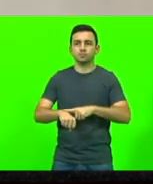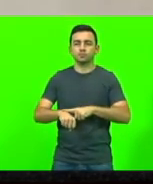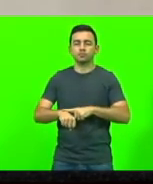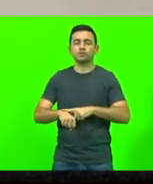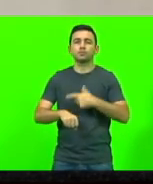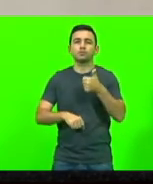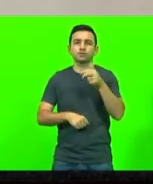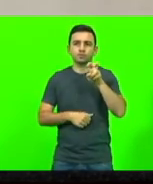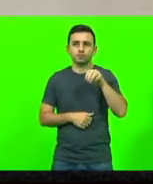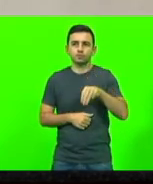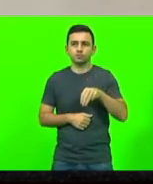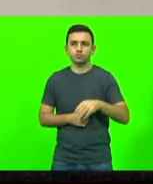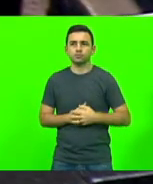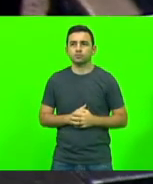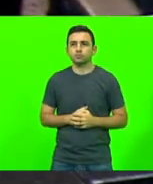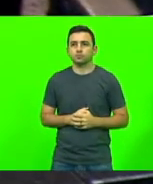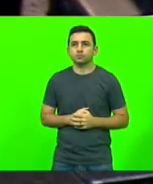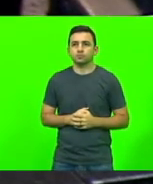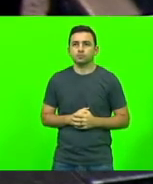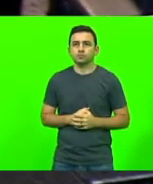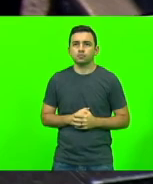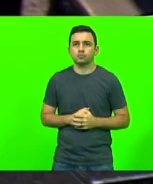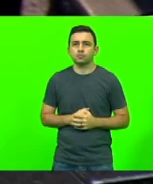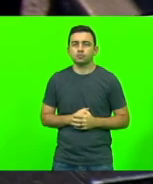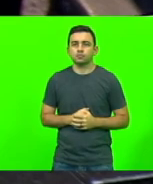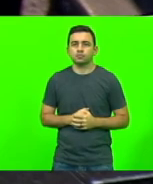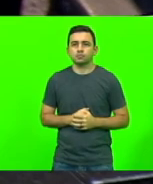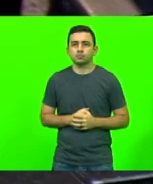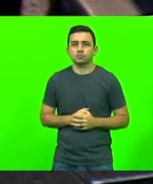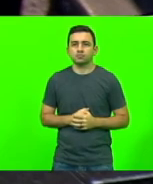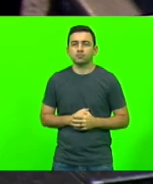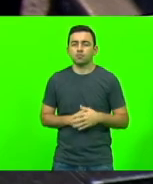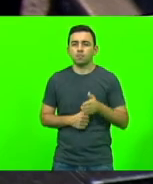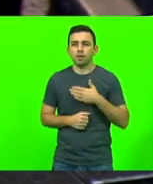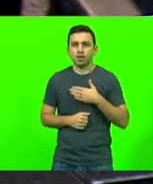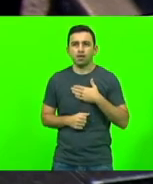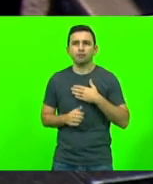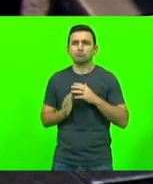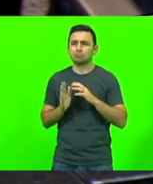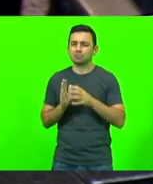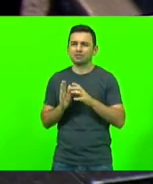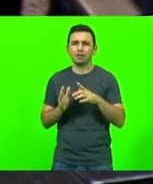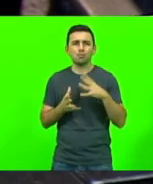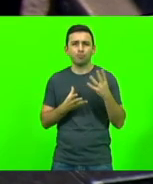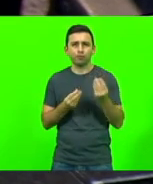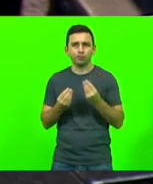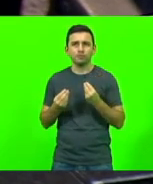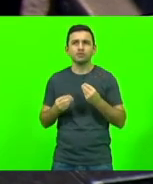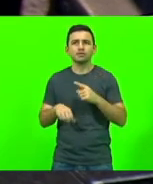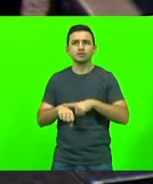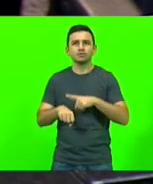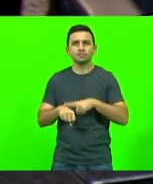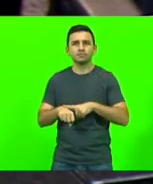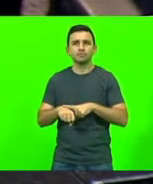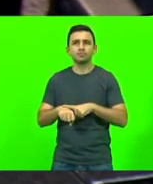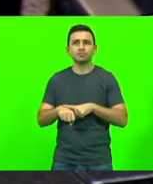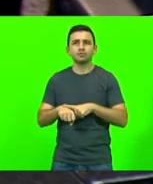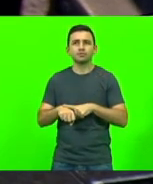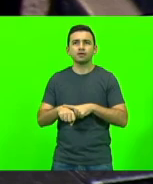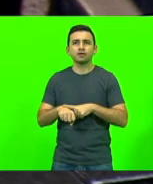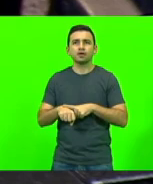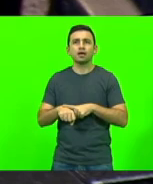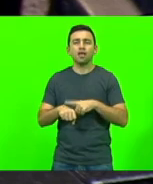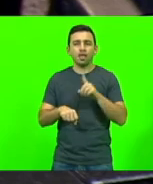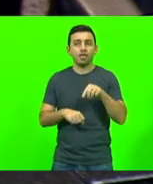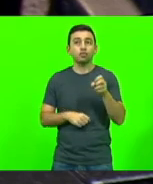15 minutos. Esse meu bloco tem um latifúndio de tempo aqui, né, presidente? Eu quero resgatar e dizer que corrigir que é novo